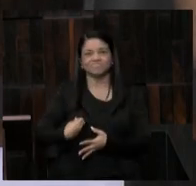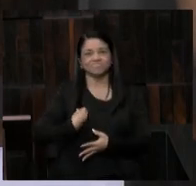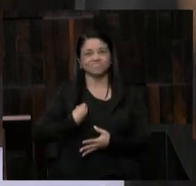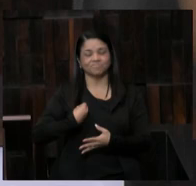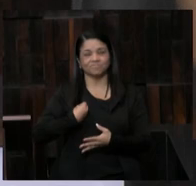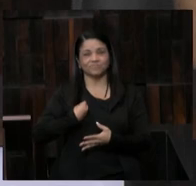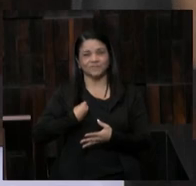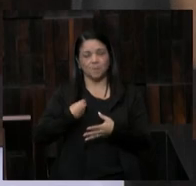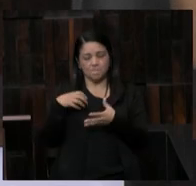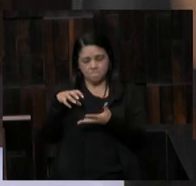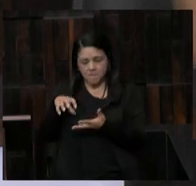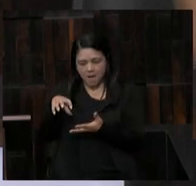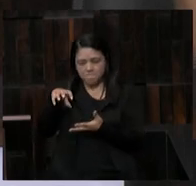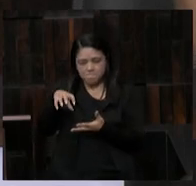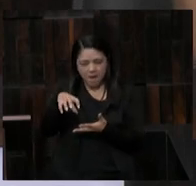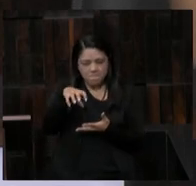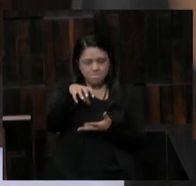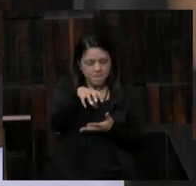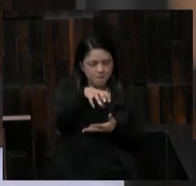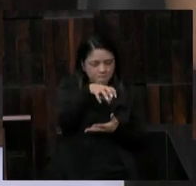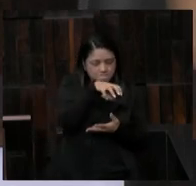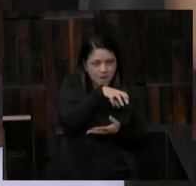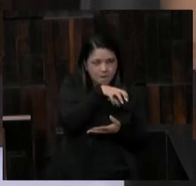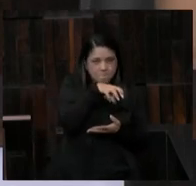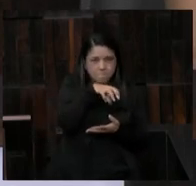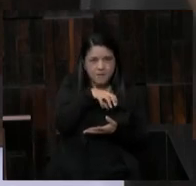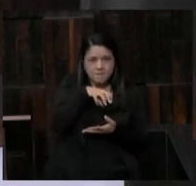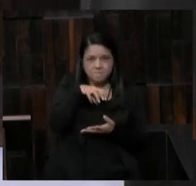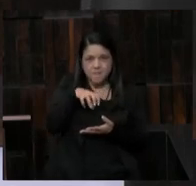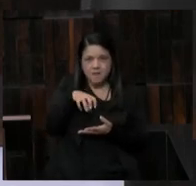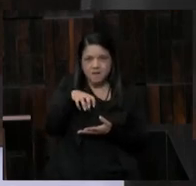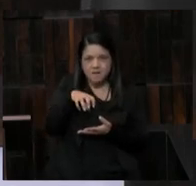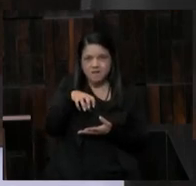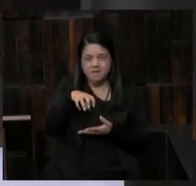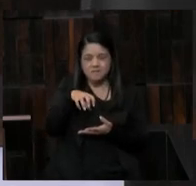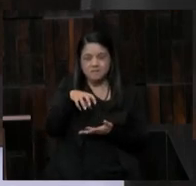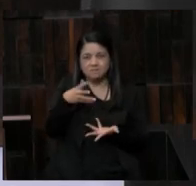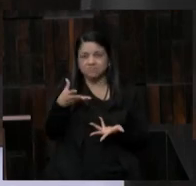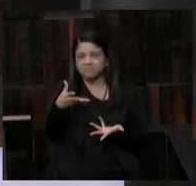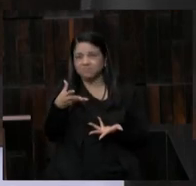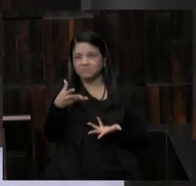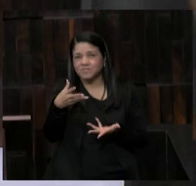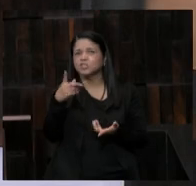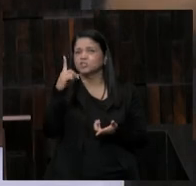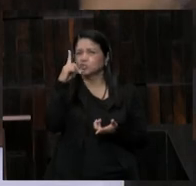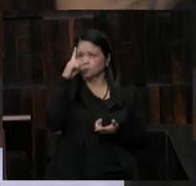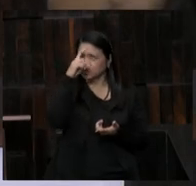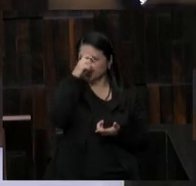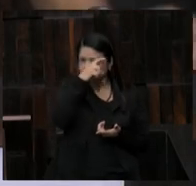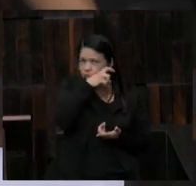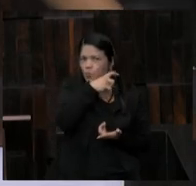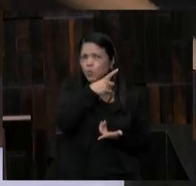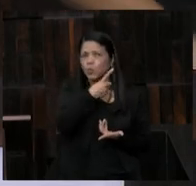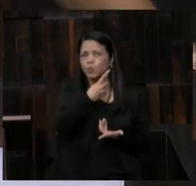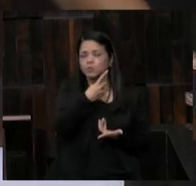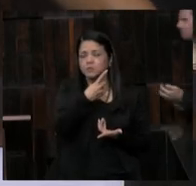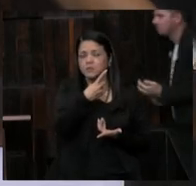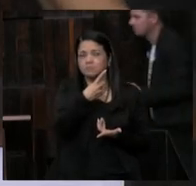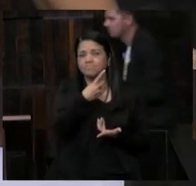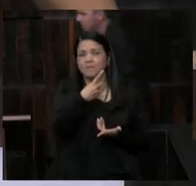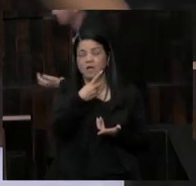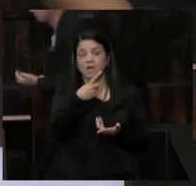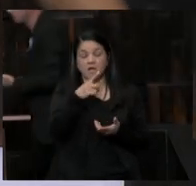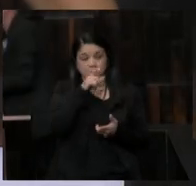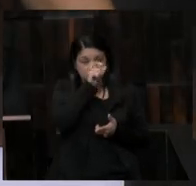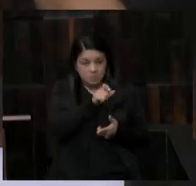em pequenos segmentos e polarizações, não é? E isto dificulta muito que a pessoa com